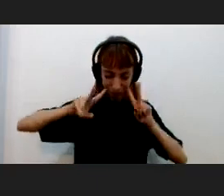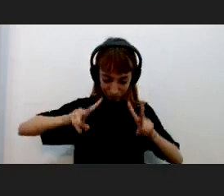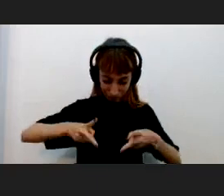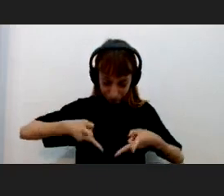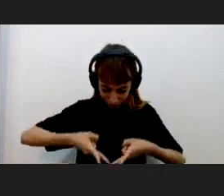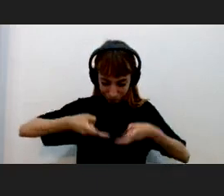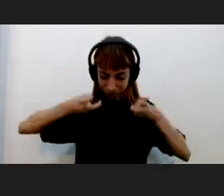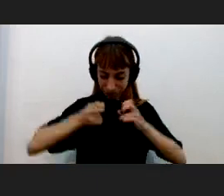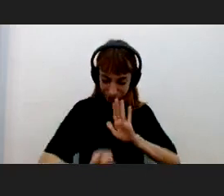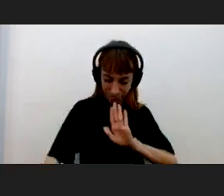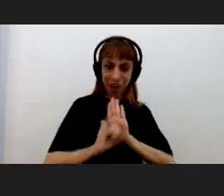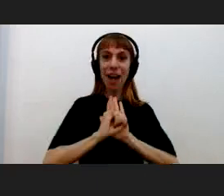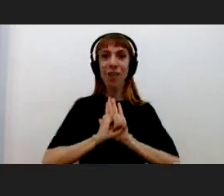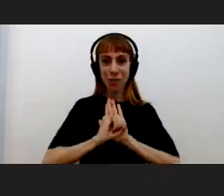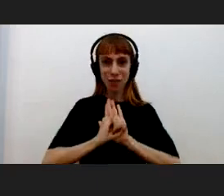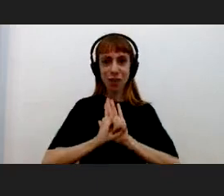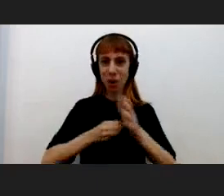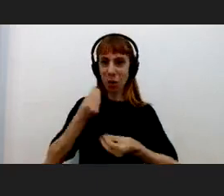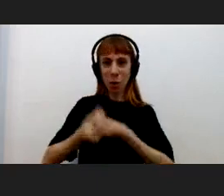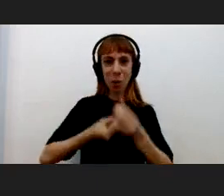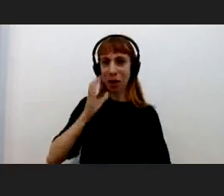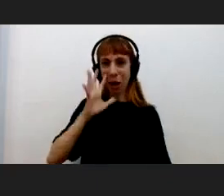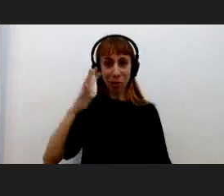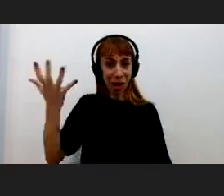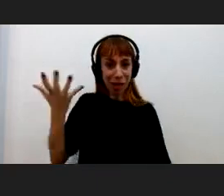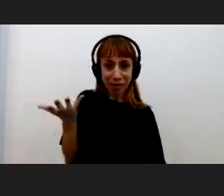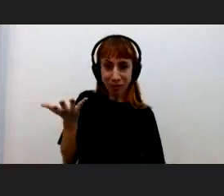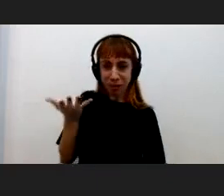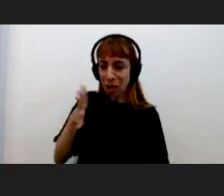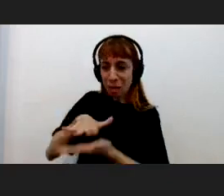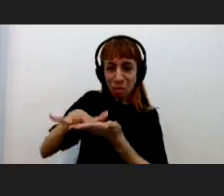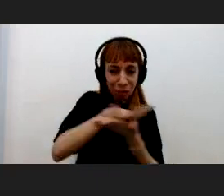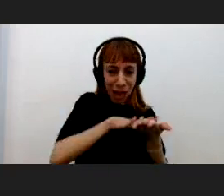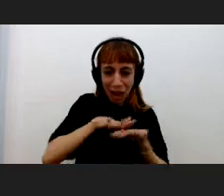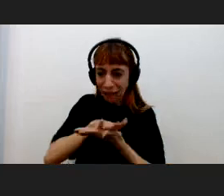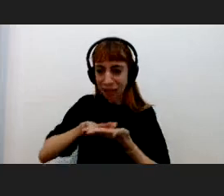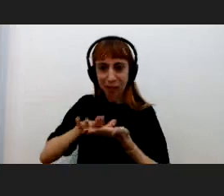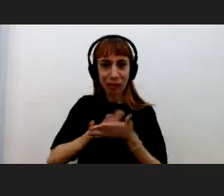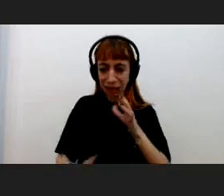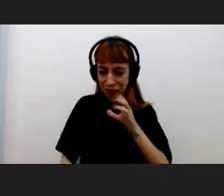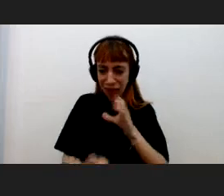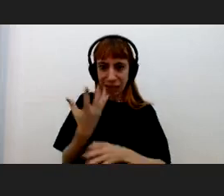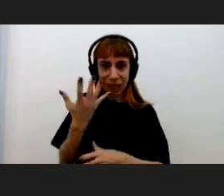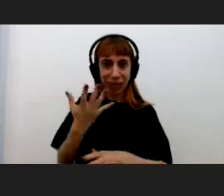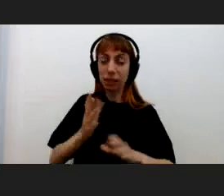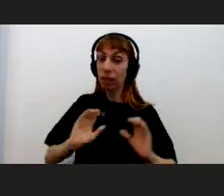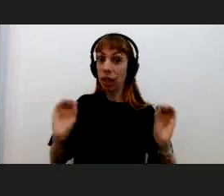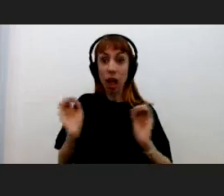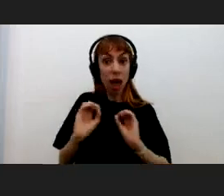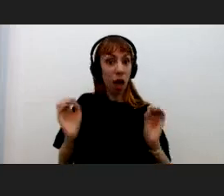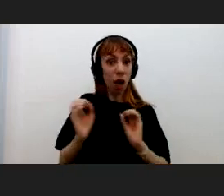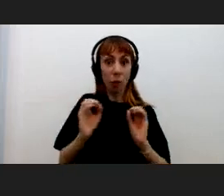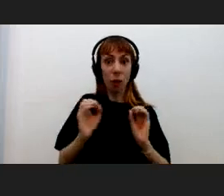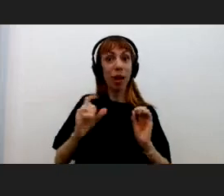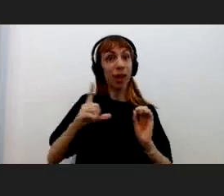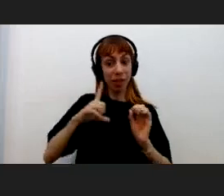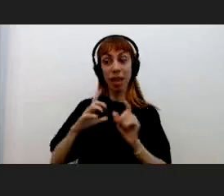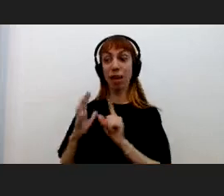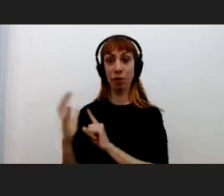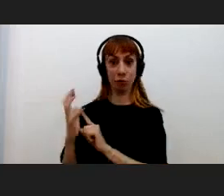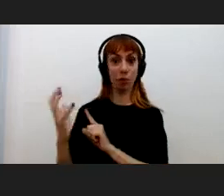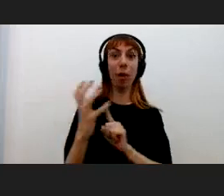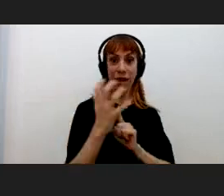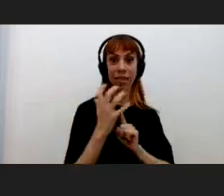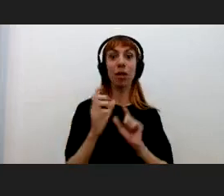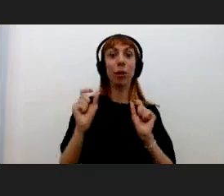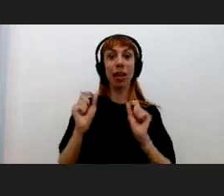não acontece no vácuo, né? Ela acontece no meio das minhas relações. O que não significa, por exemplo, que eu seja